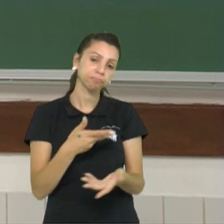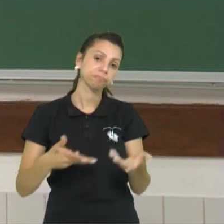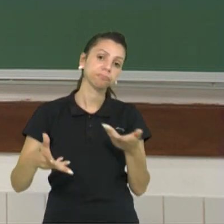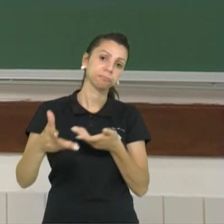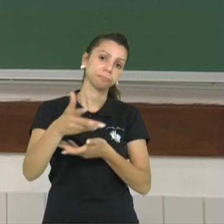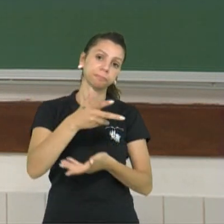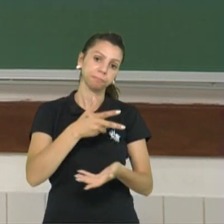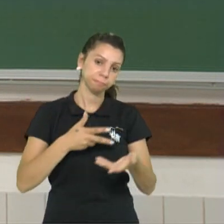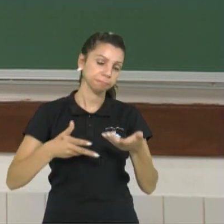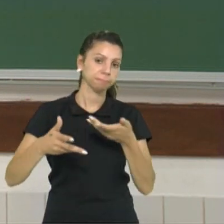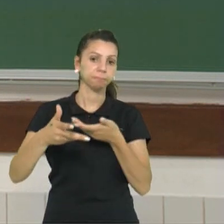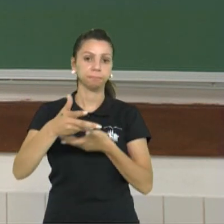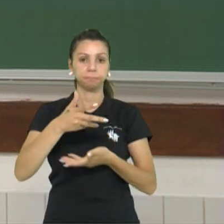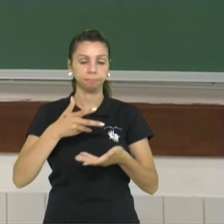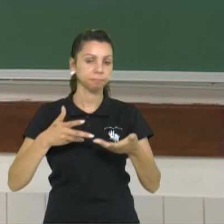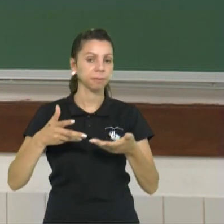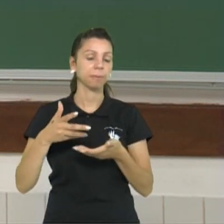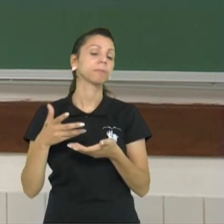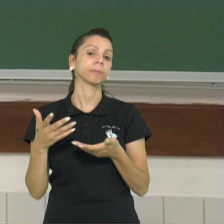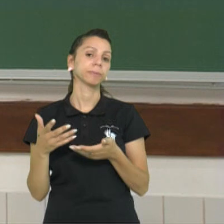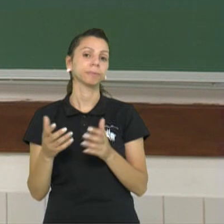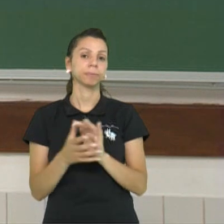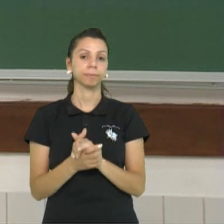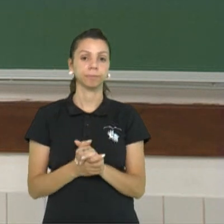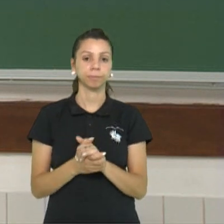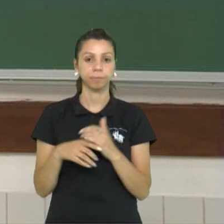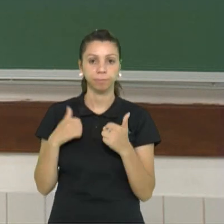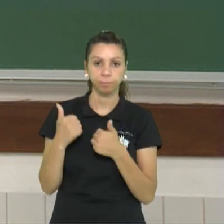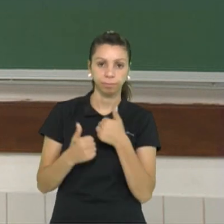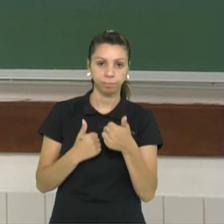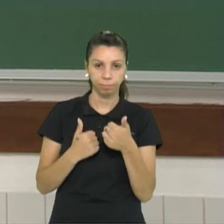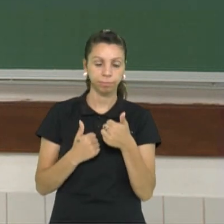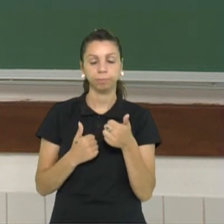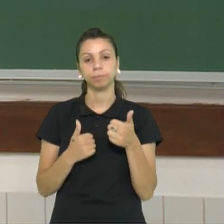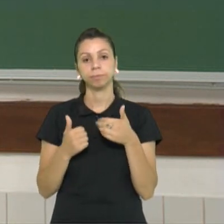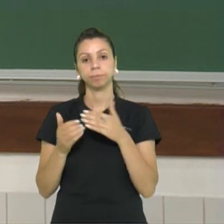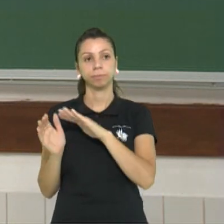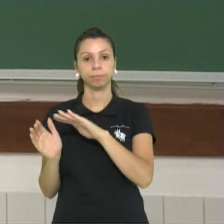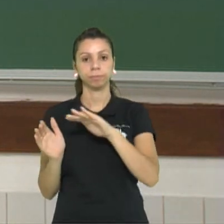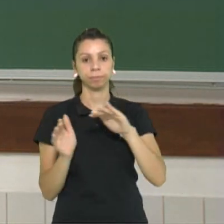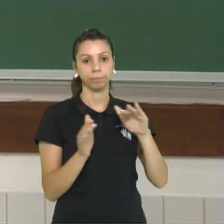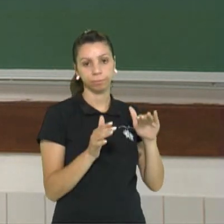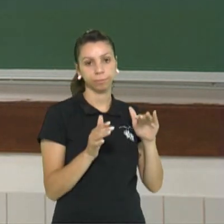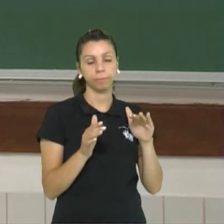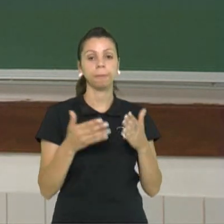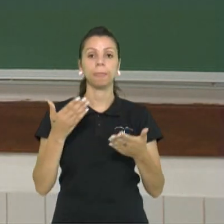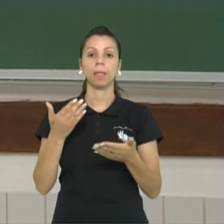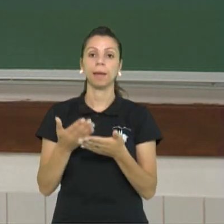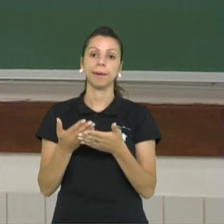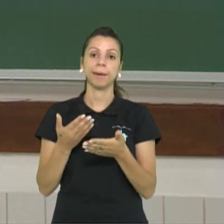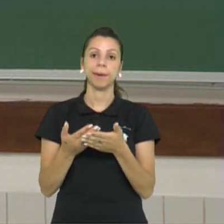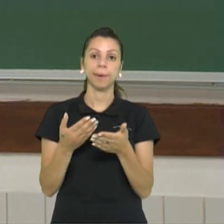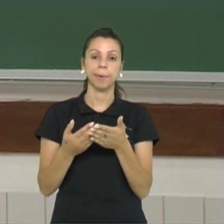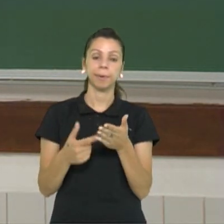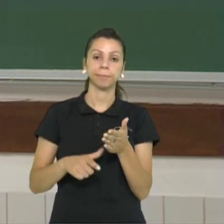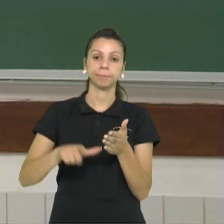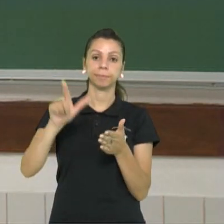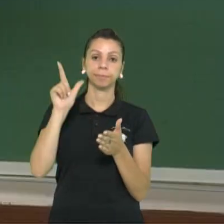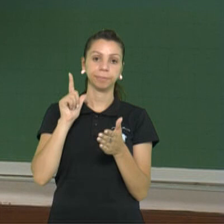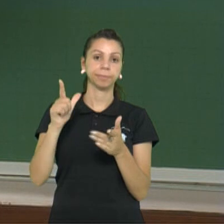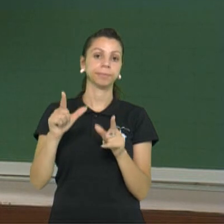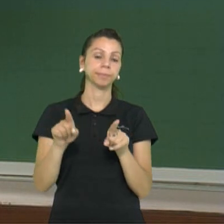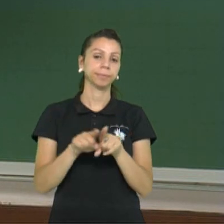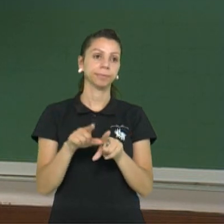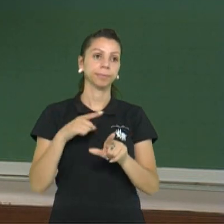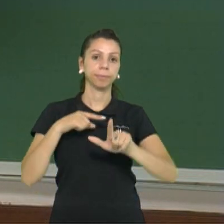de uma forma bem bacana os seus estudos, ok? Então, na aula anterior, nós